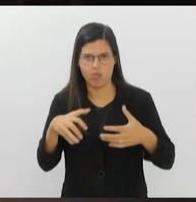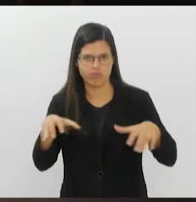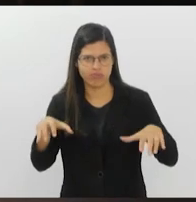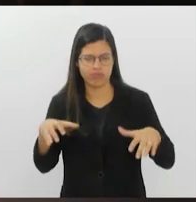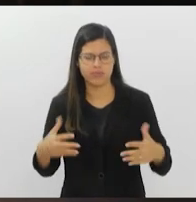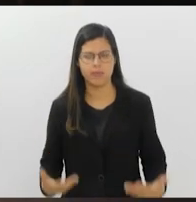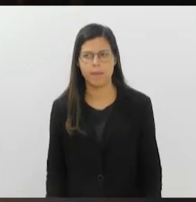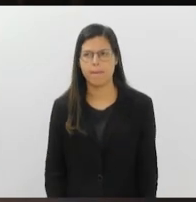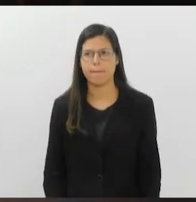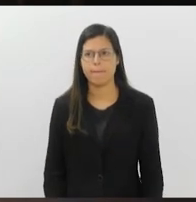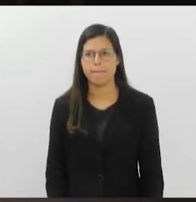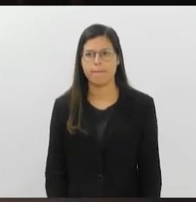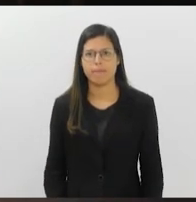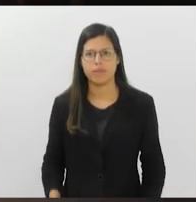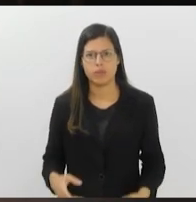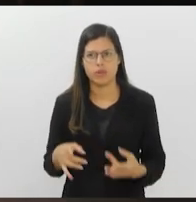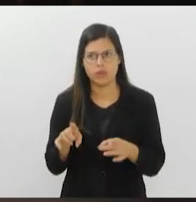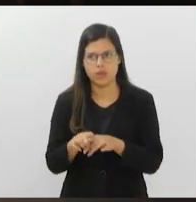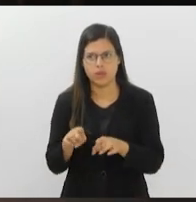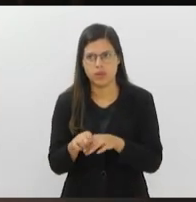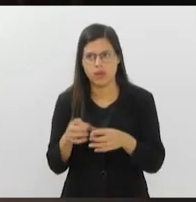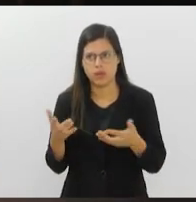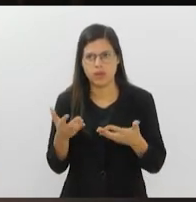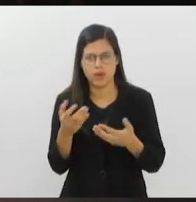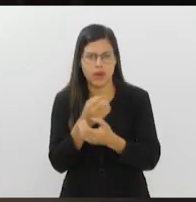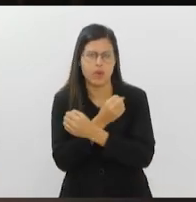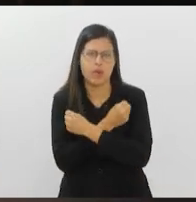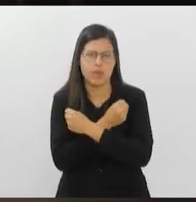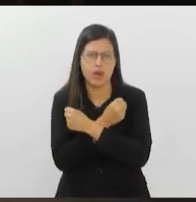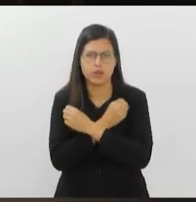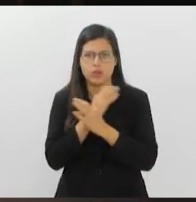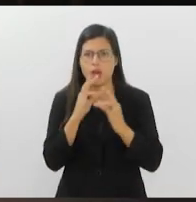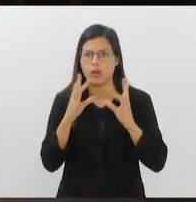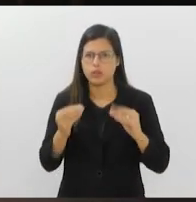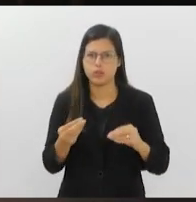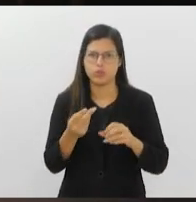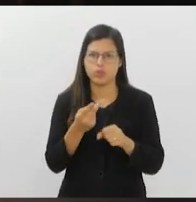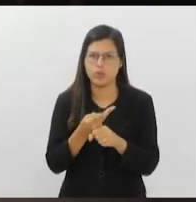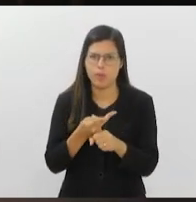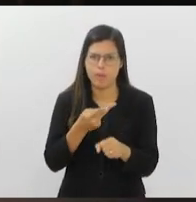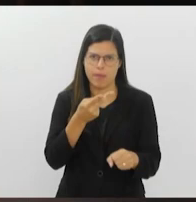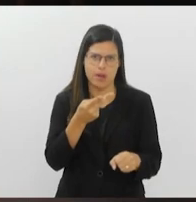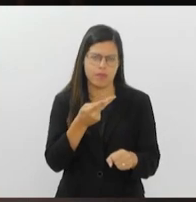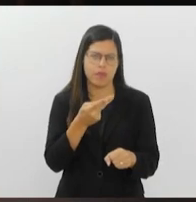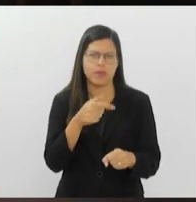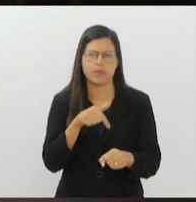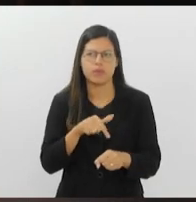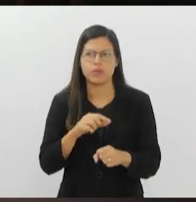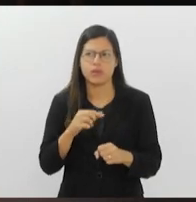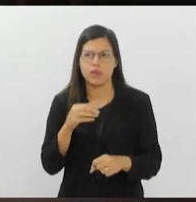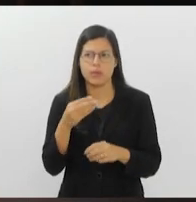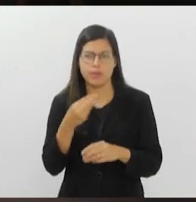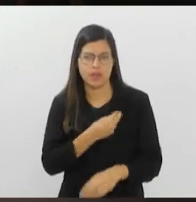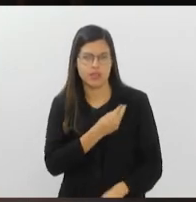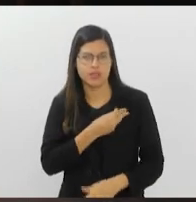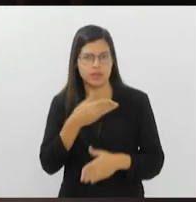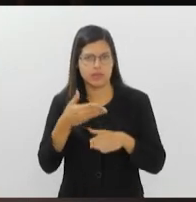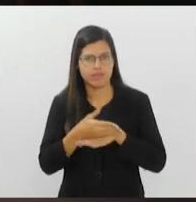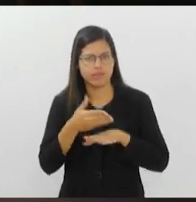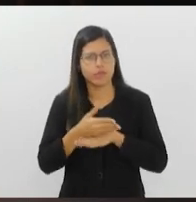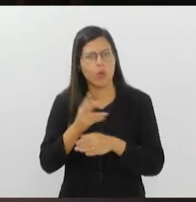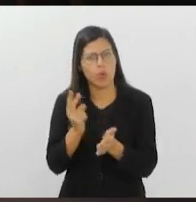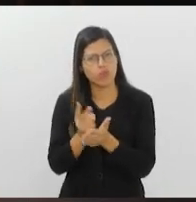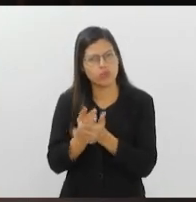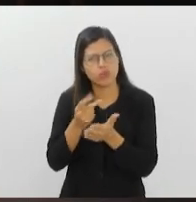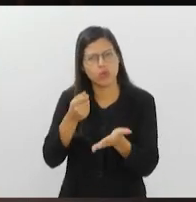eu quero dar um grande abraço a todos os premiados e aos presentes nesse evento. Vamos à luta,